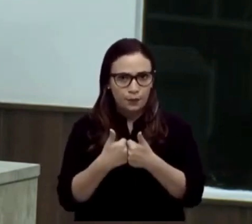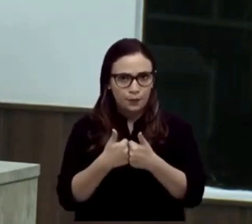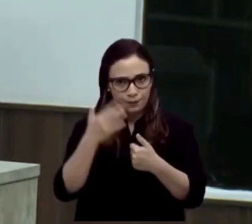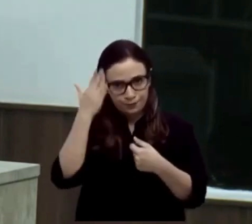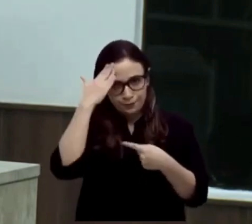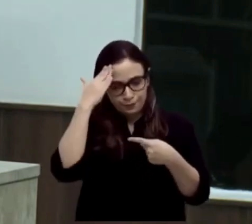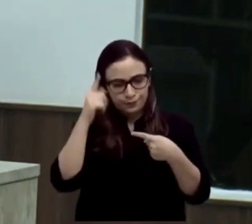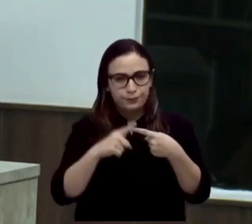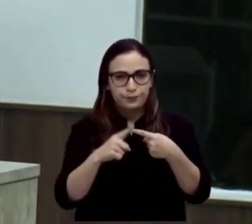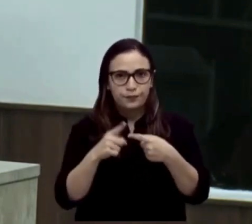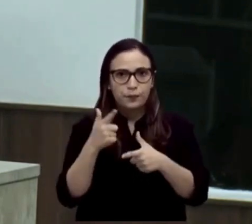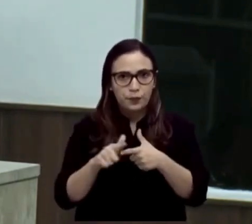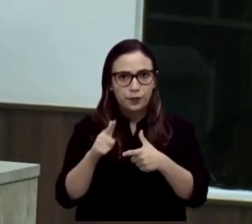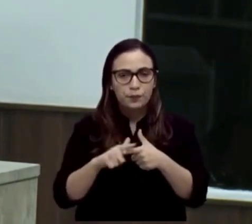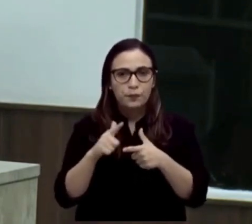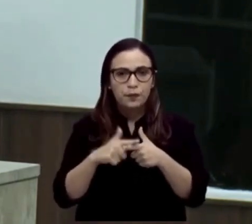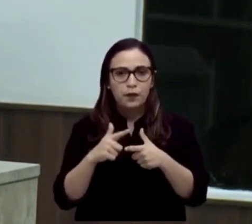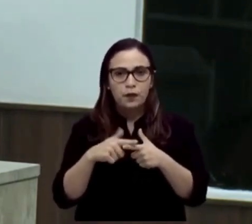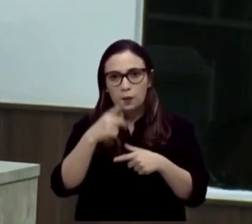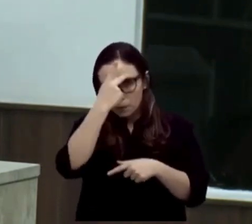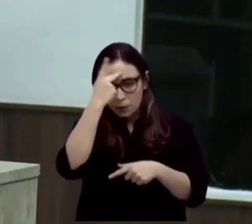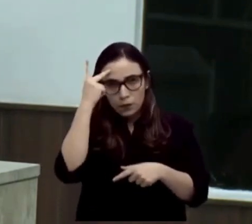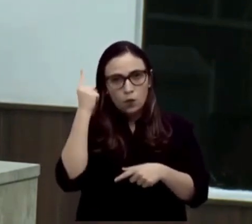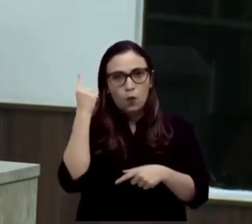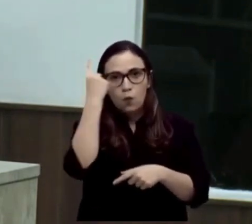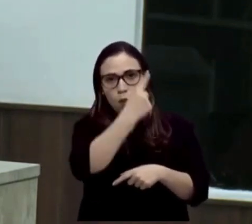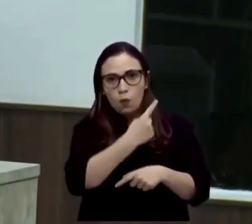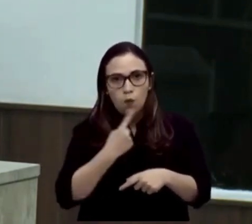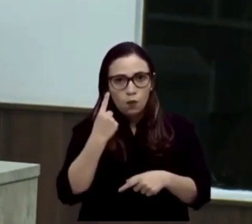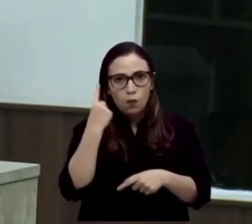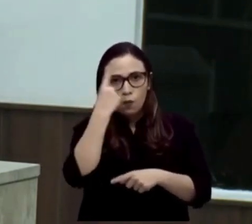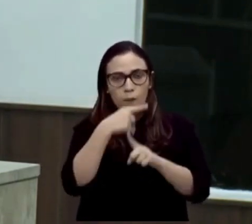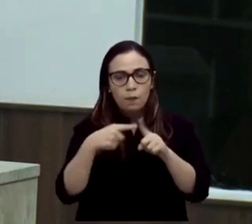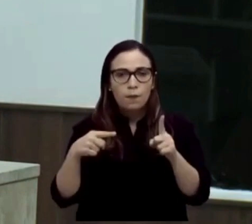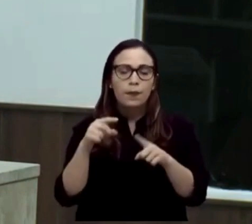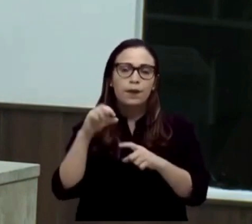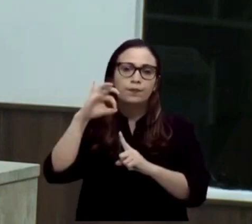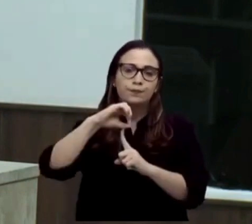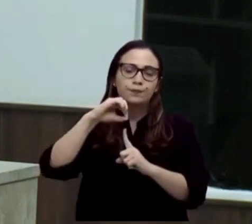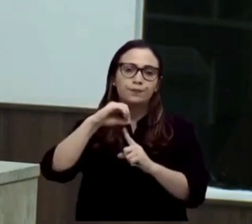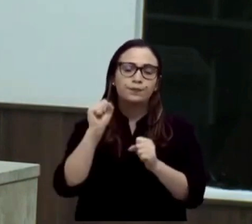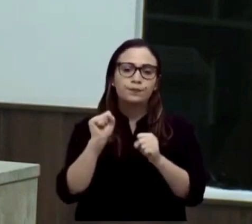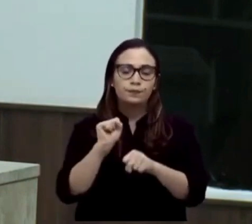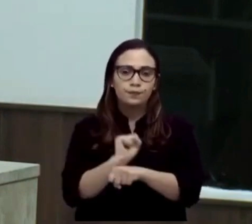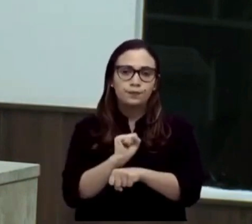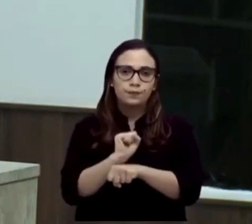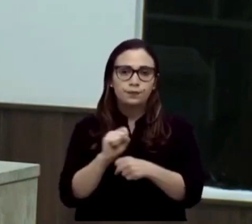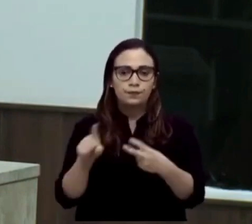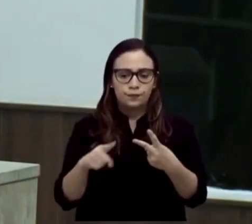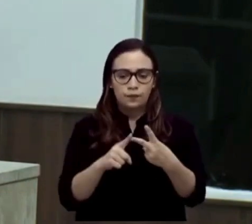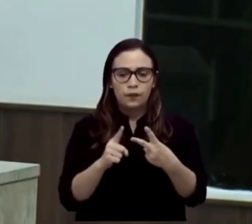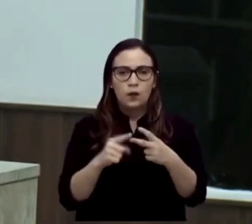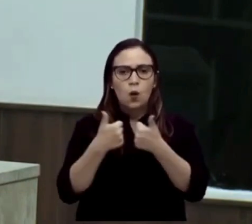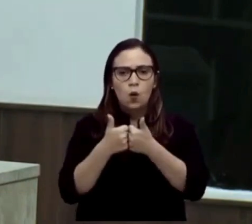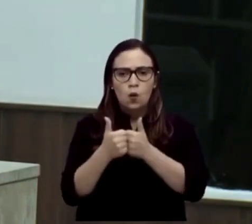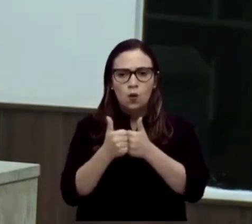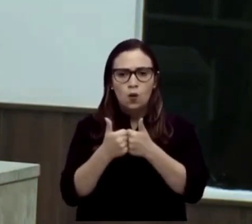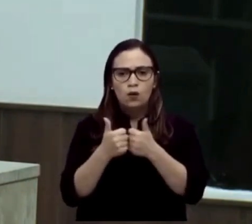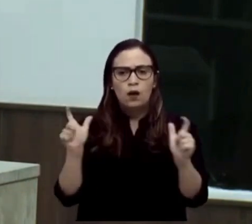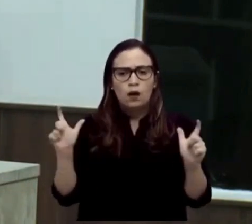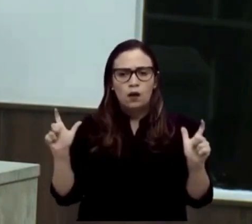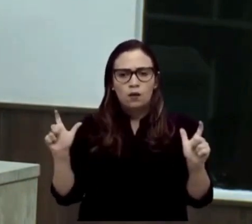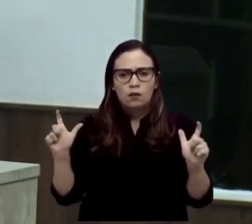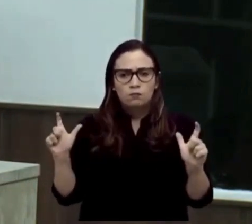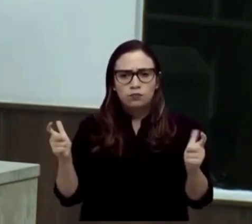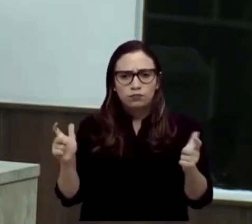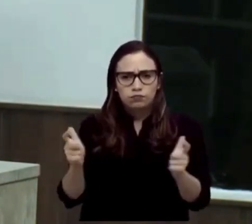passa 1 hora, 1h30 na parada de ônibus esperando o ônibus. Redução das frotas, que já acontecia muito